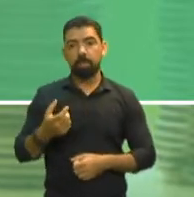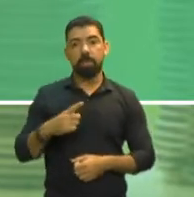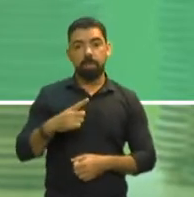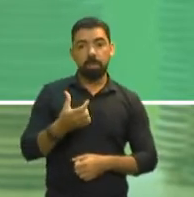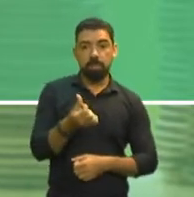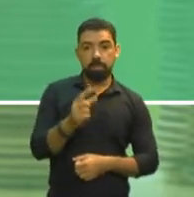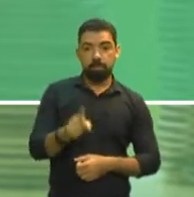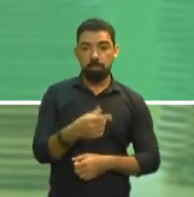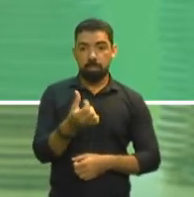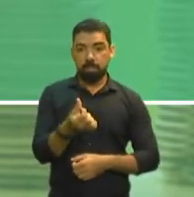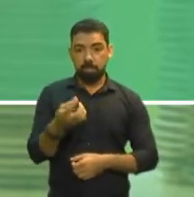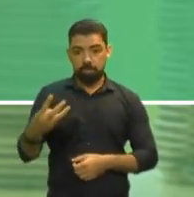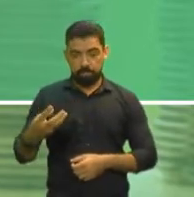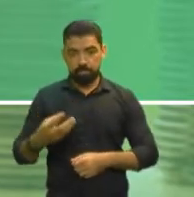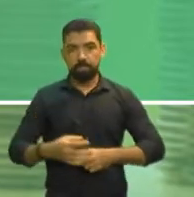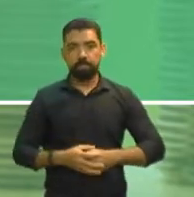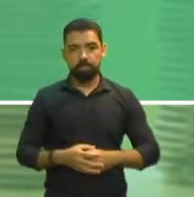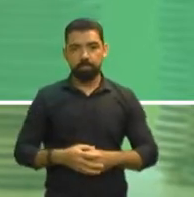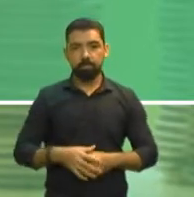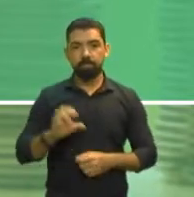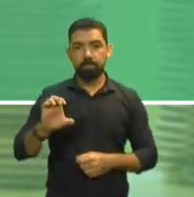6,63%. Caucaia vem em terceiro,